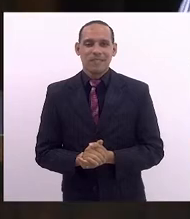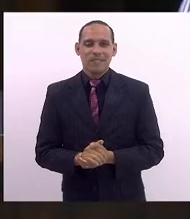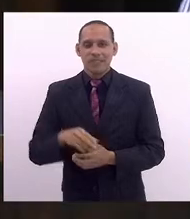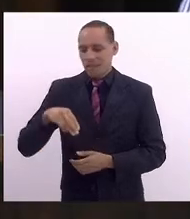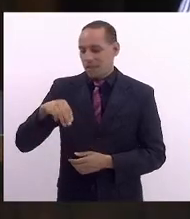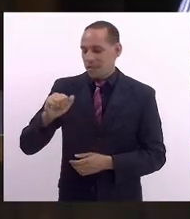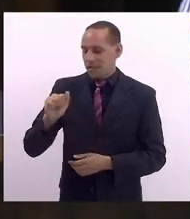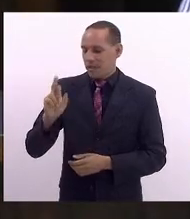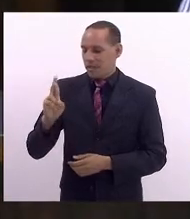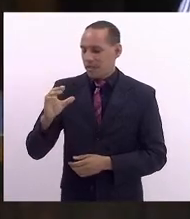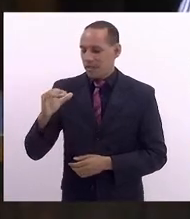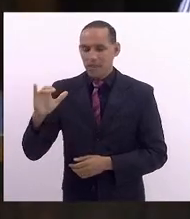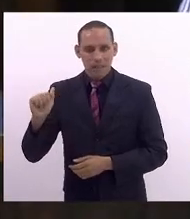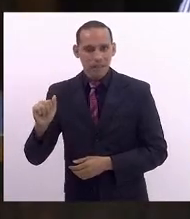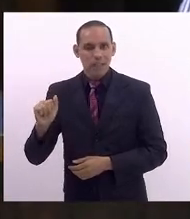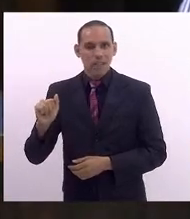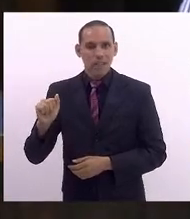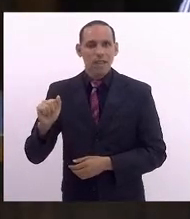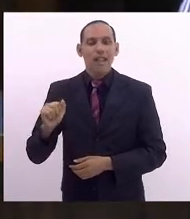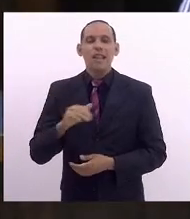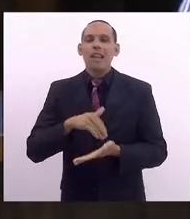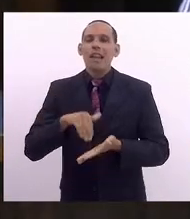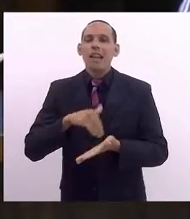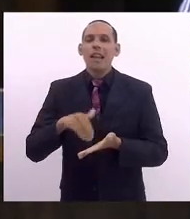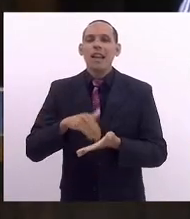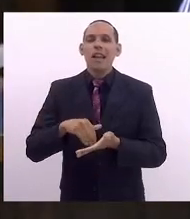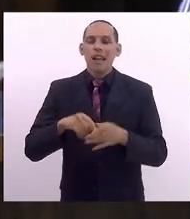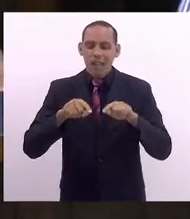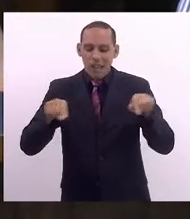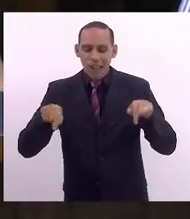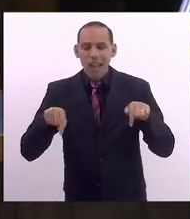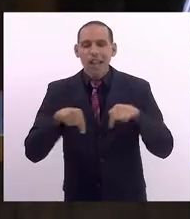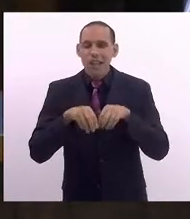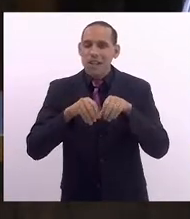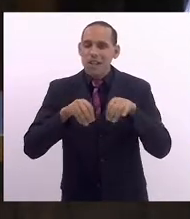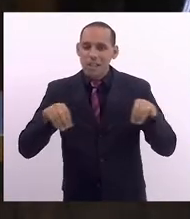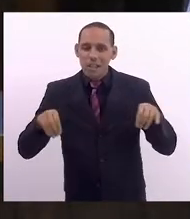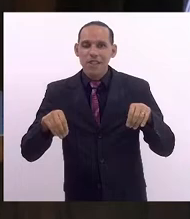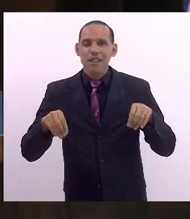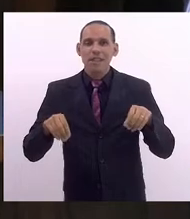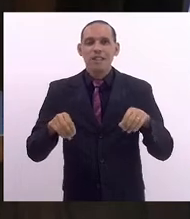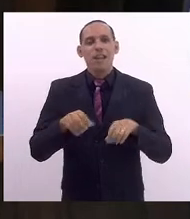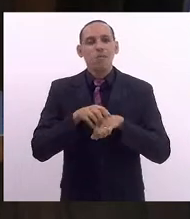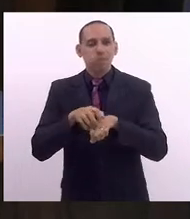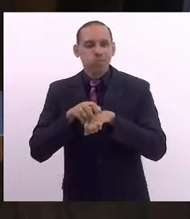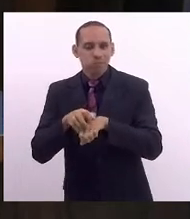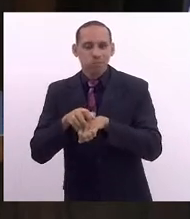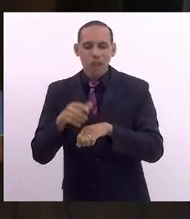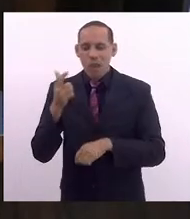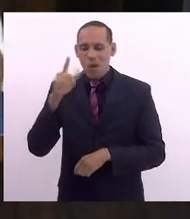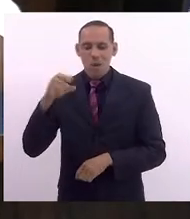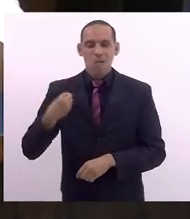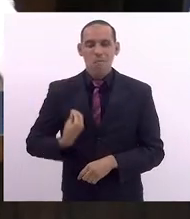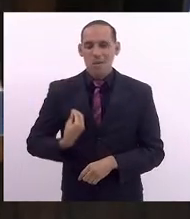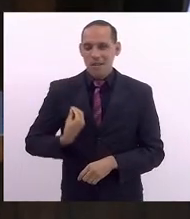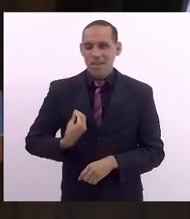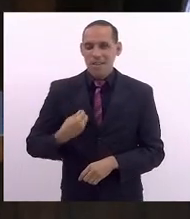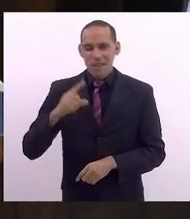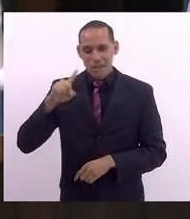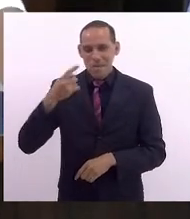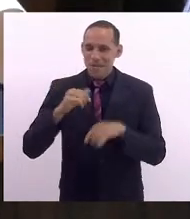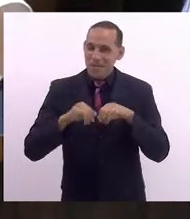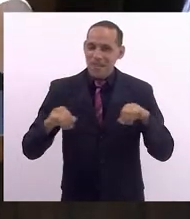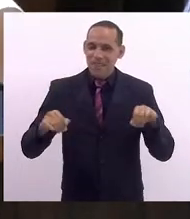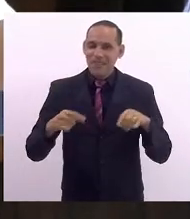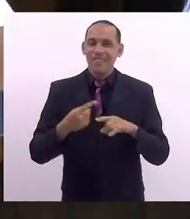Márcia Ribeiro, secretária do Quintal Itinerante. Depois eu anuncio mais presenças, que senão,